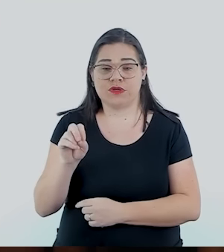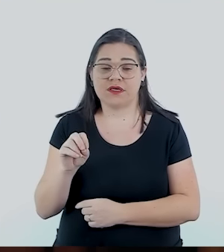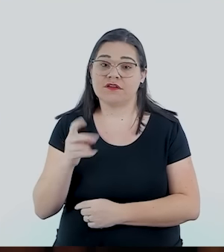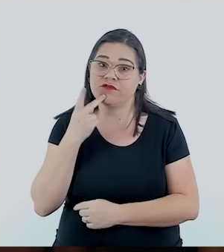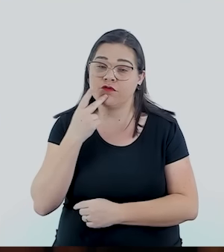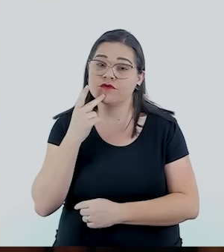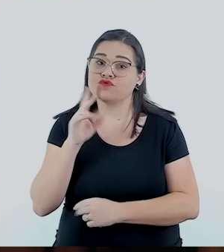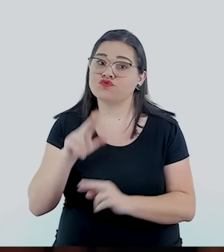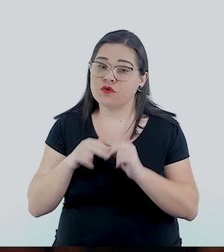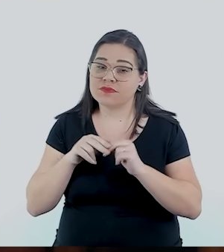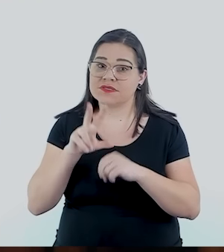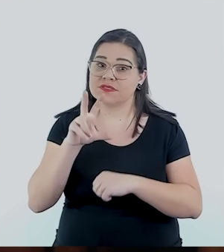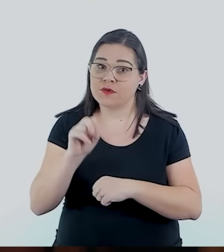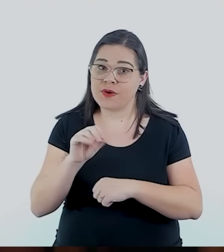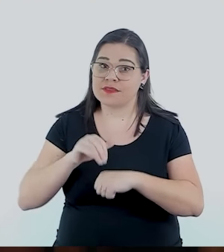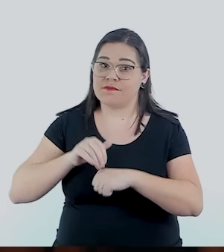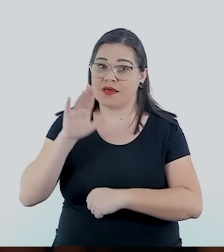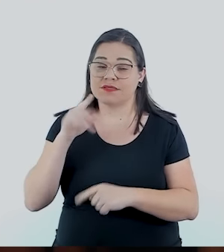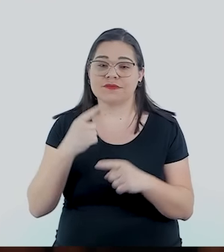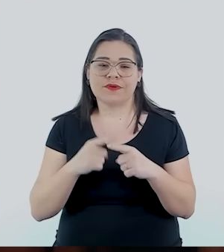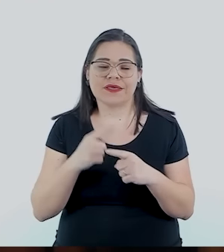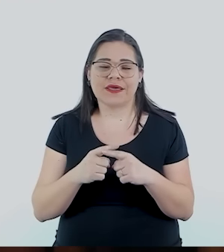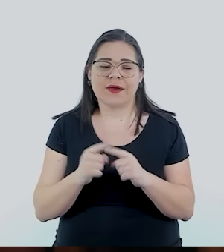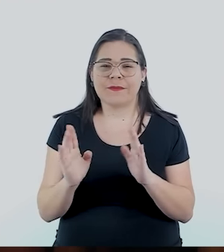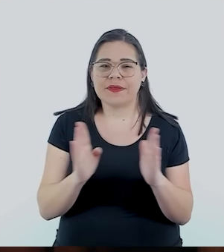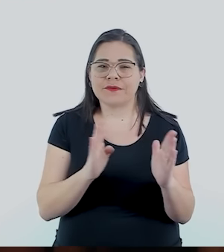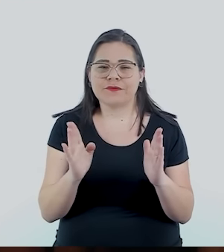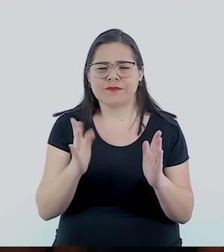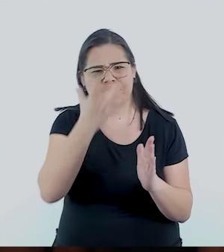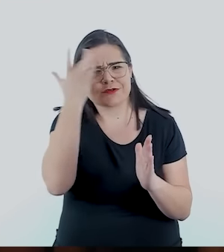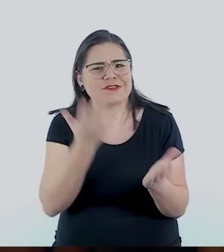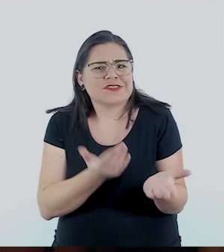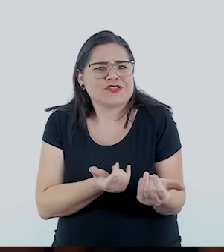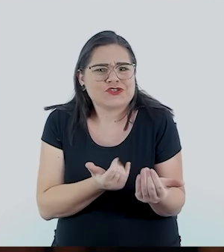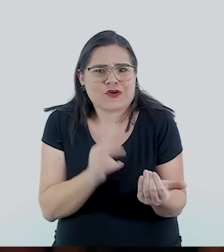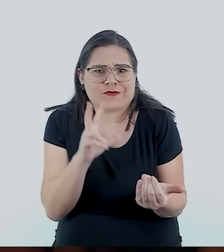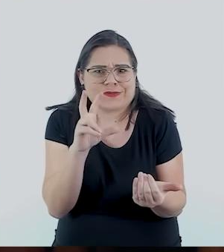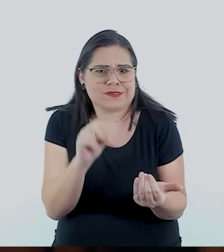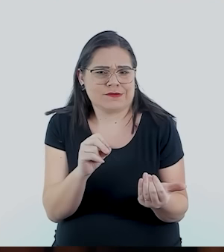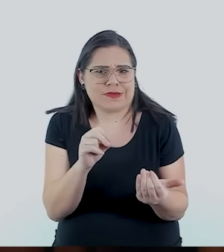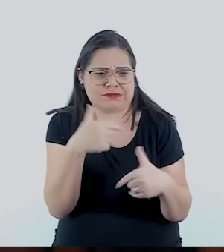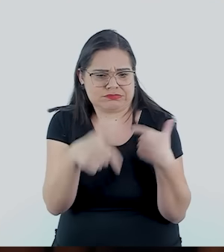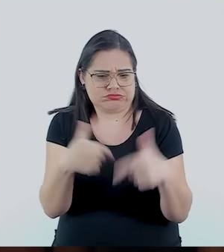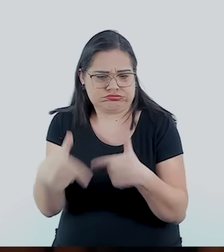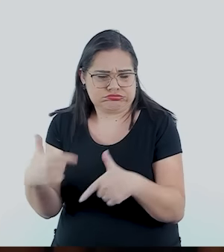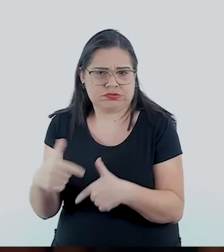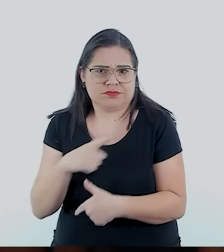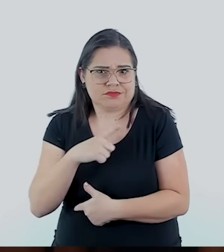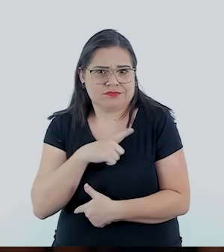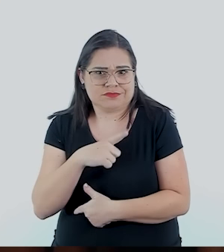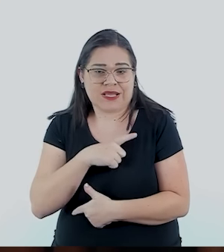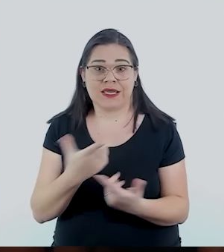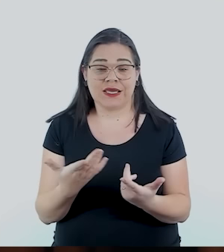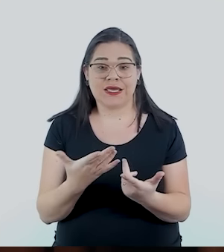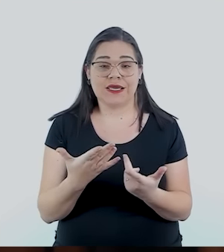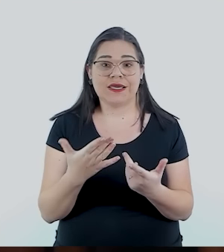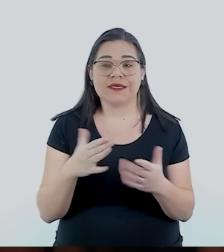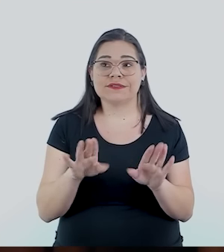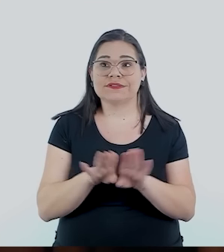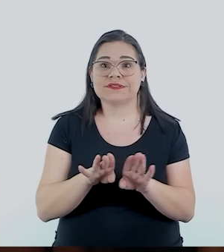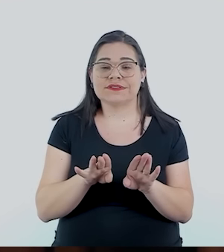mais porque é uma idade que as pessoas ainda tão muito jovens hoje em dia super ativas né então talvez o seu